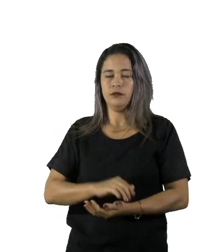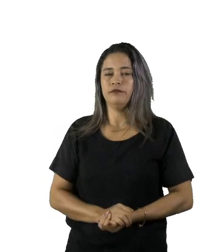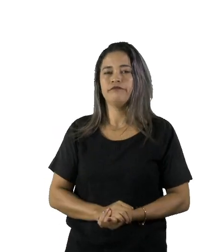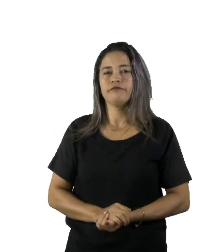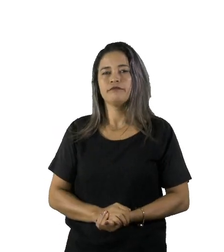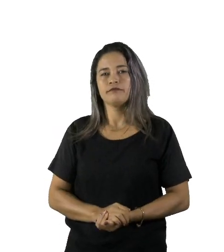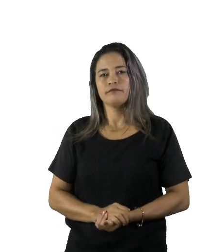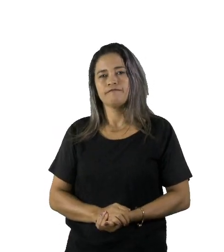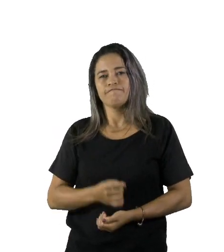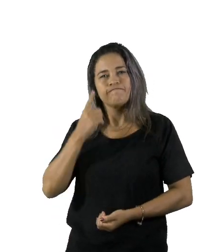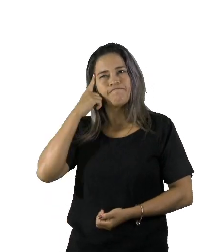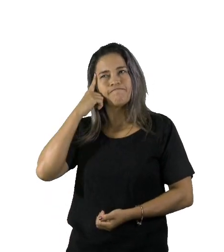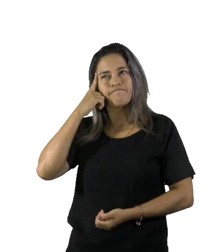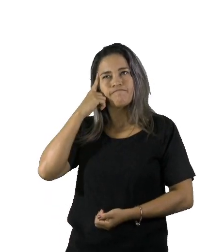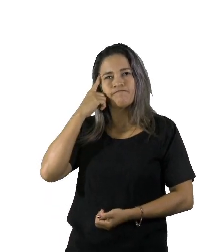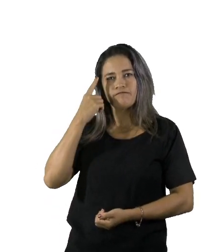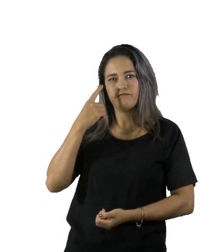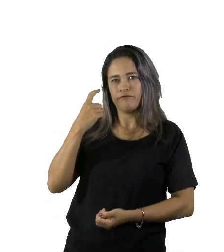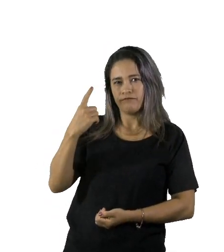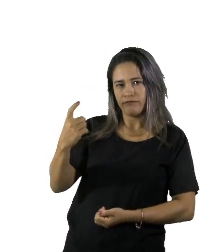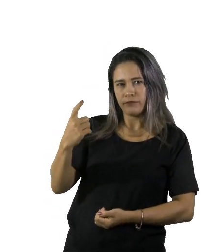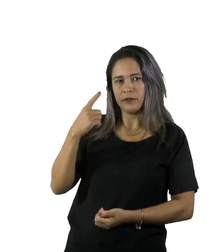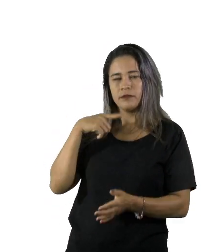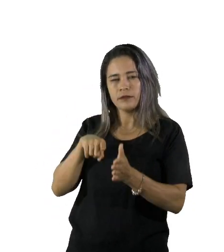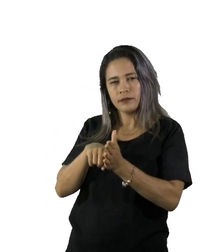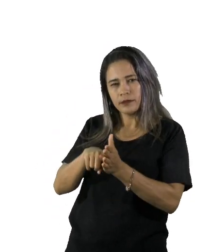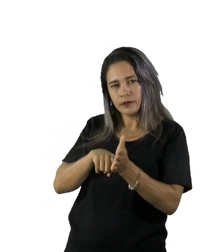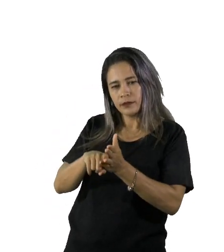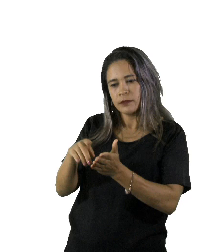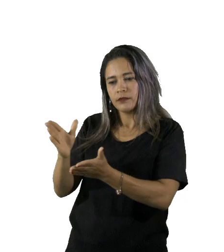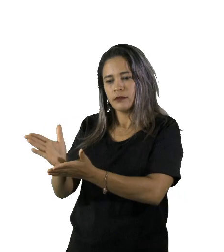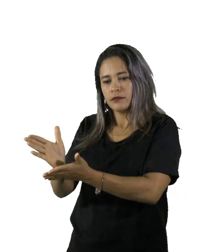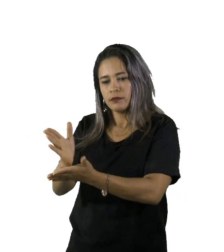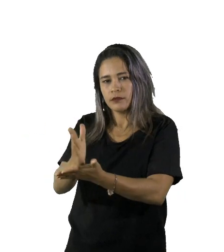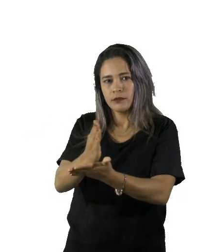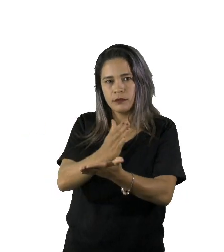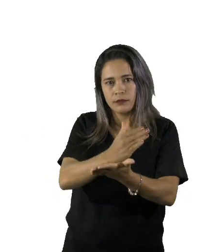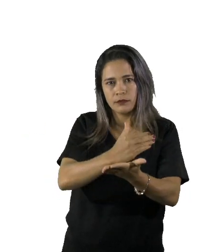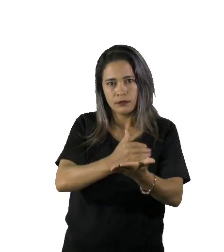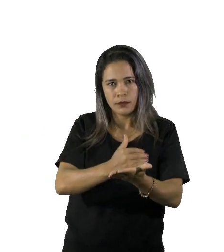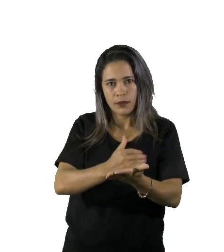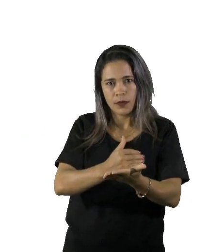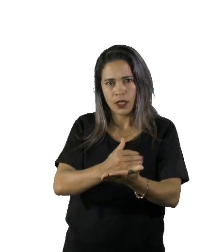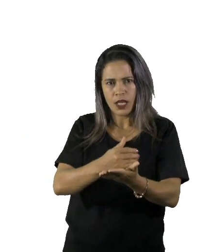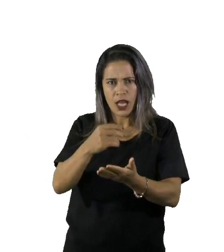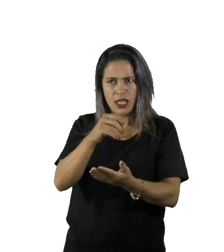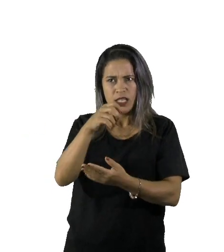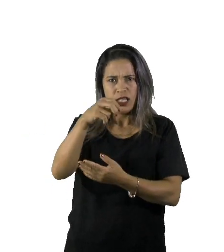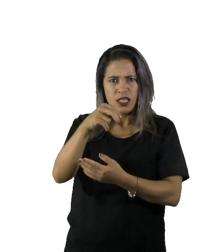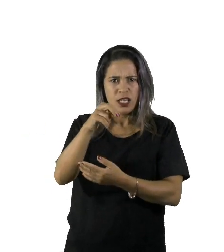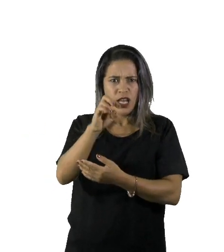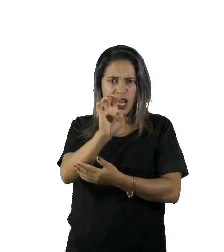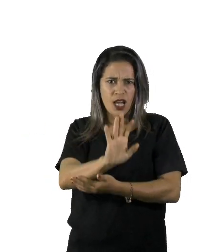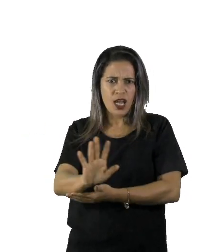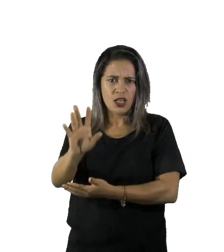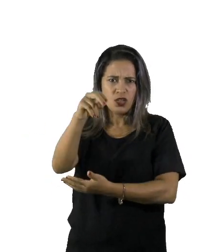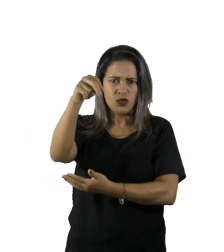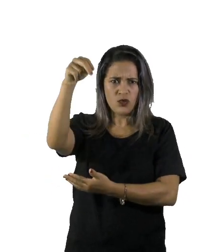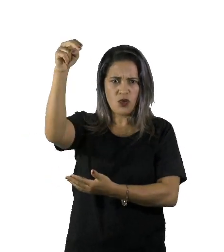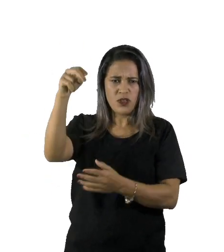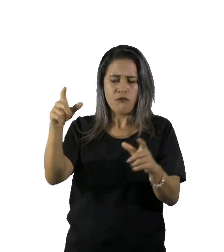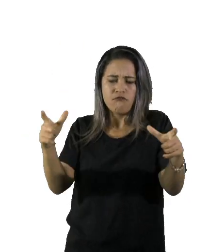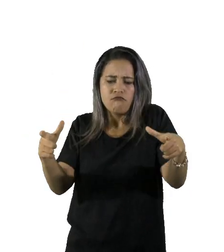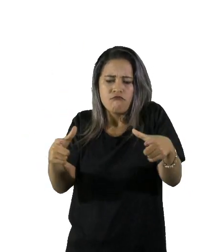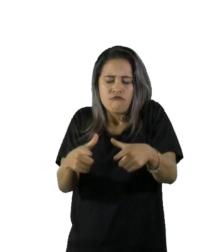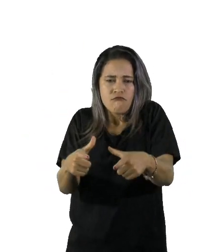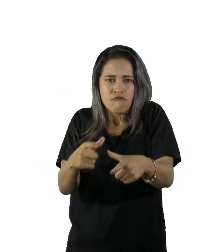interessante de nós analisarmos nessa distribuição de água no nosso país é que, por exemplo, na região norte, onde tem menos